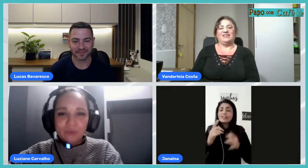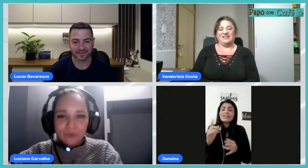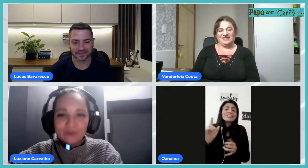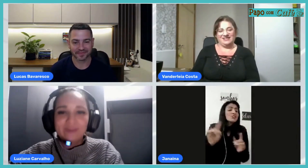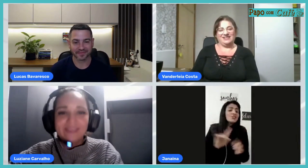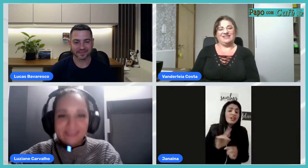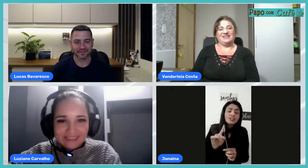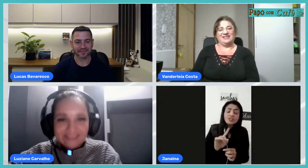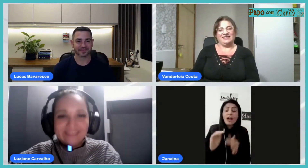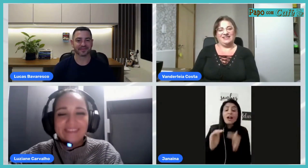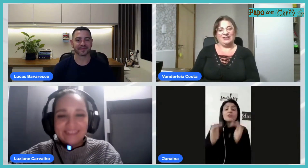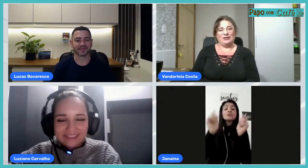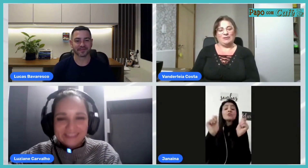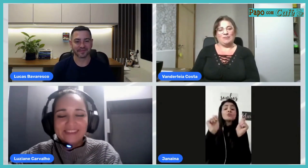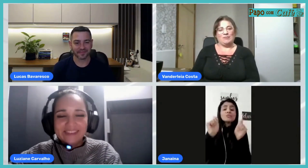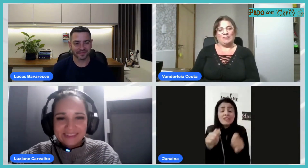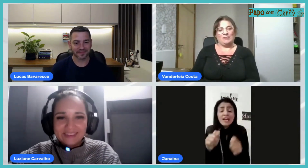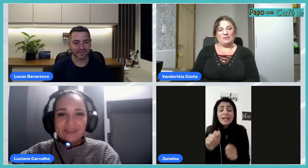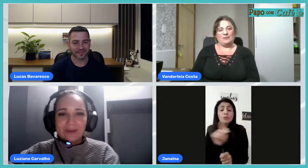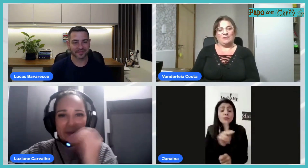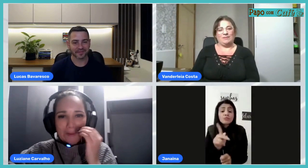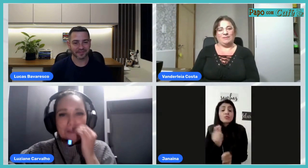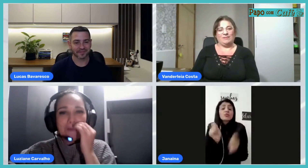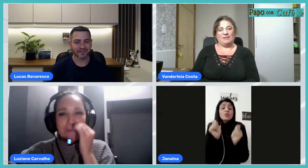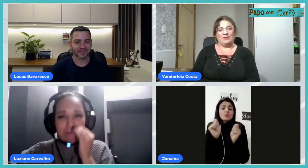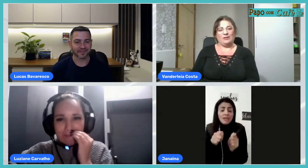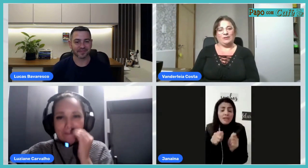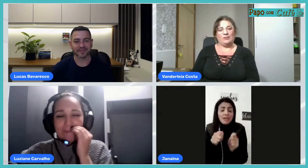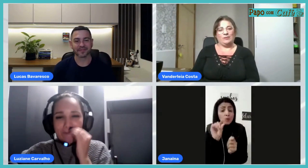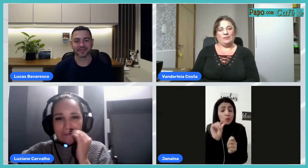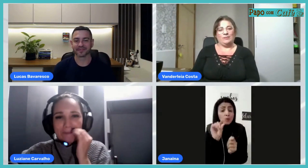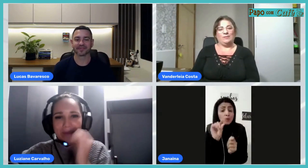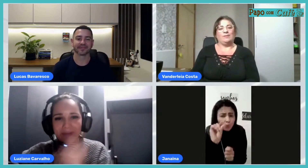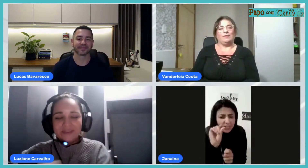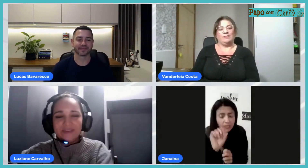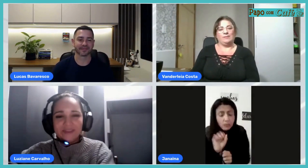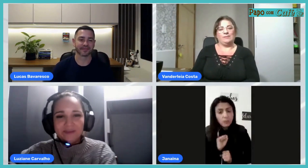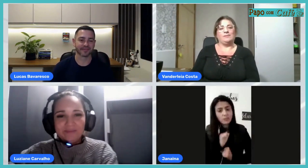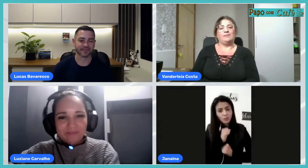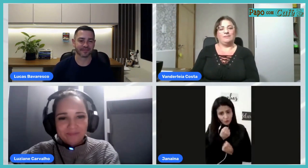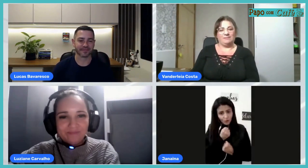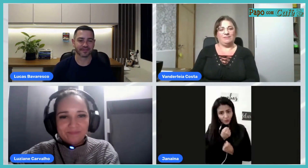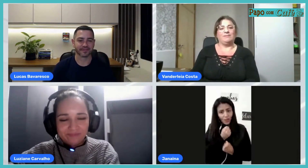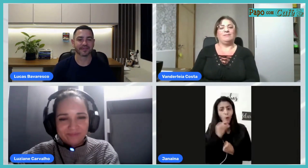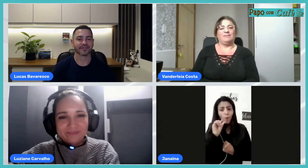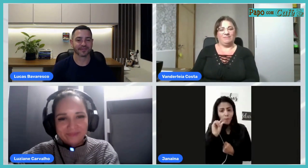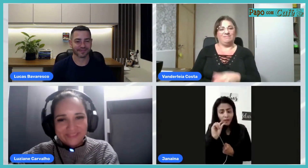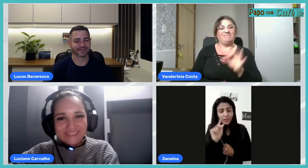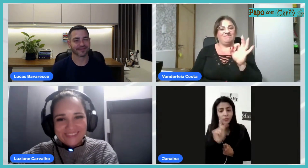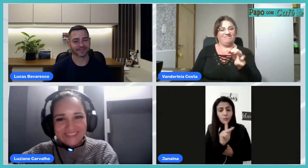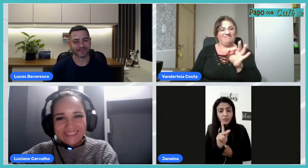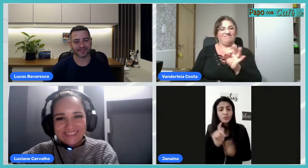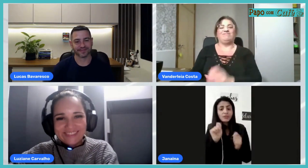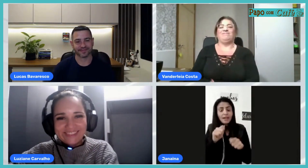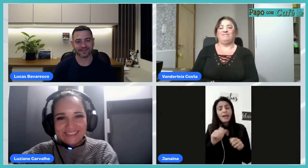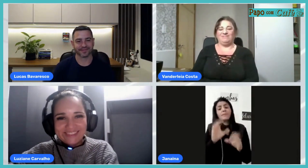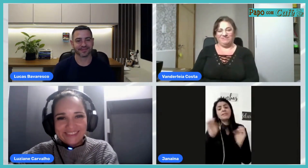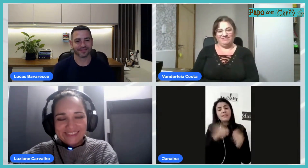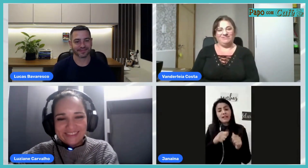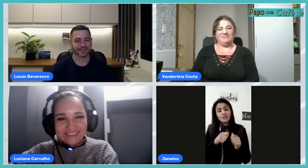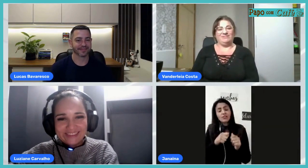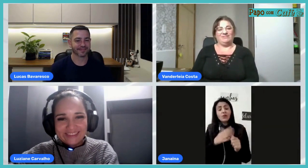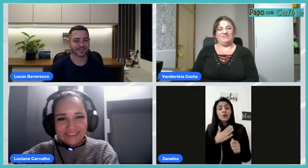do que adulto. Gente, adulto consegue, o professor consegue, só precisa um pouquinho de esforço. Um pouquinho, o professor